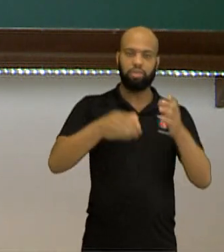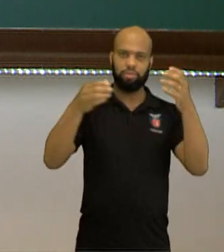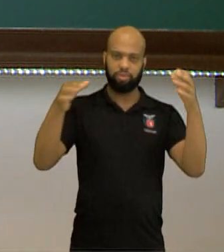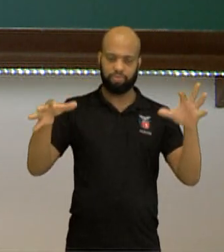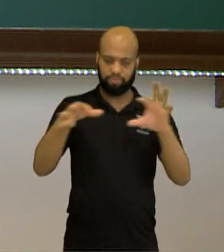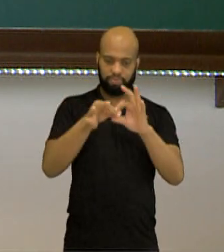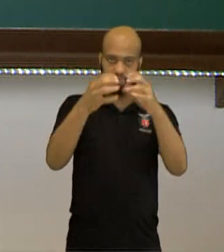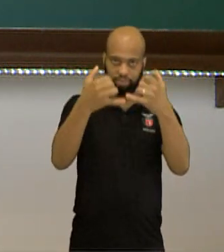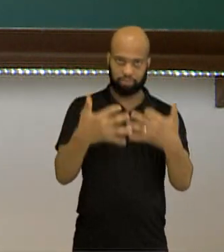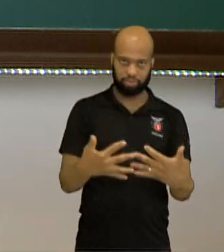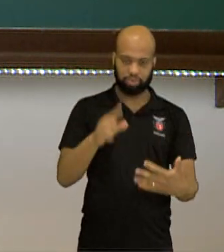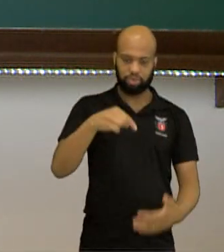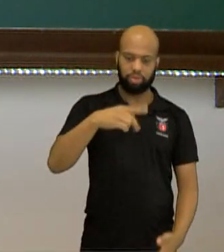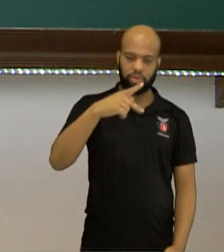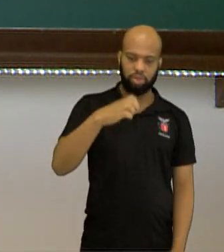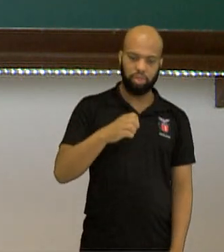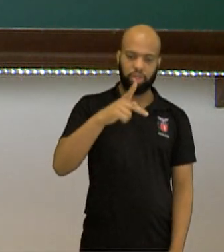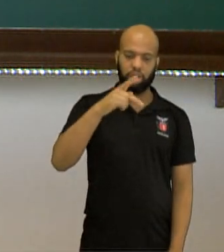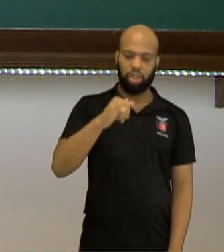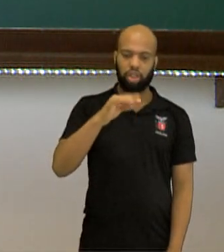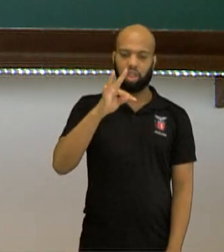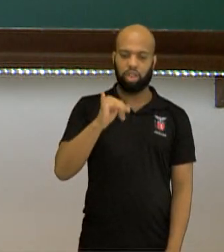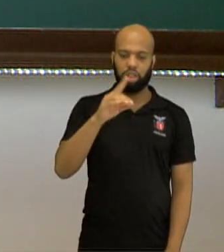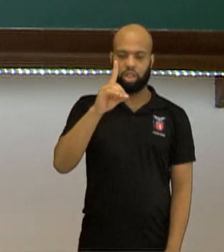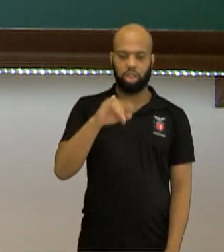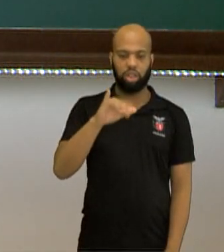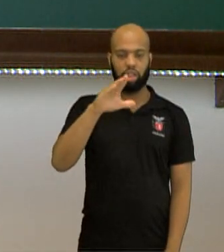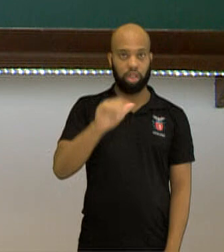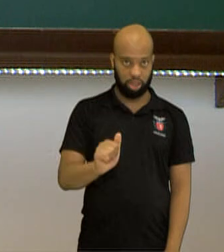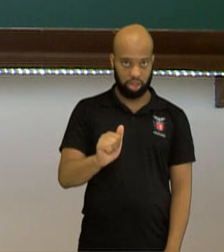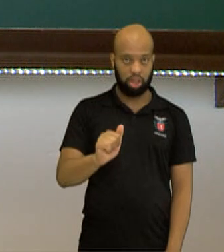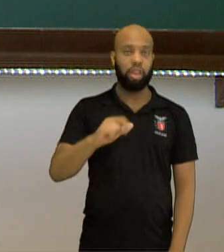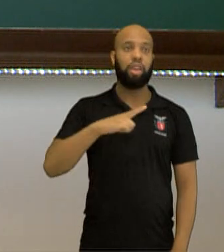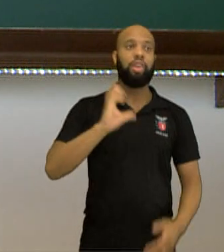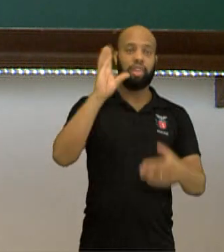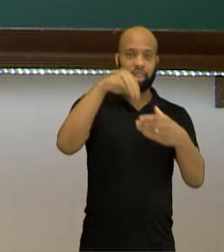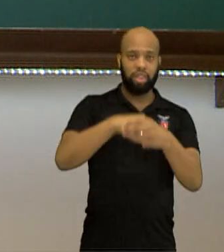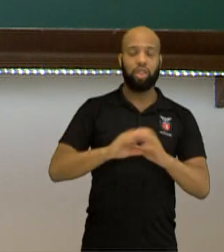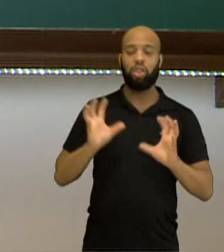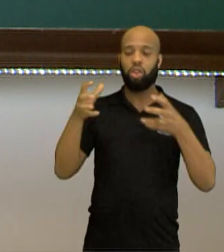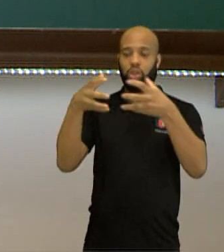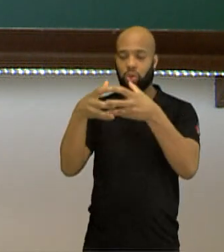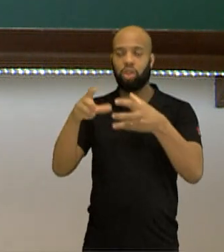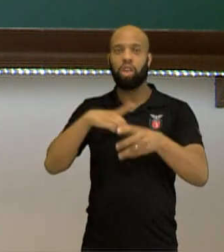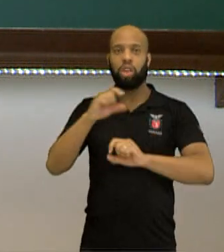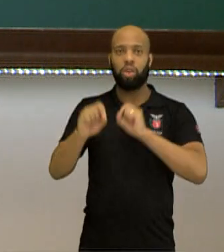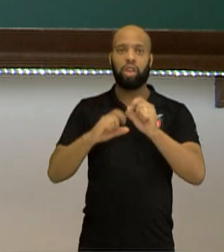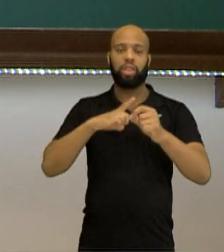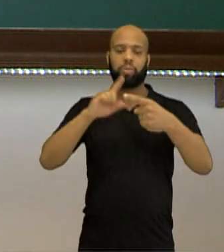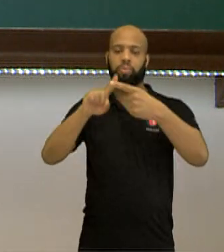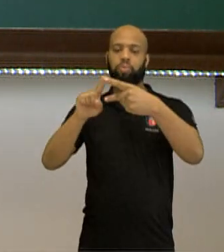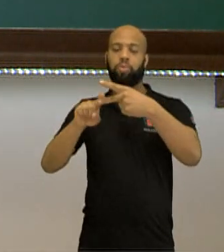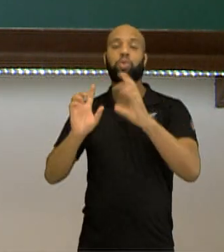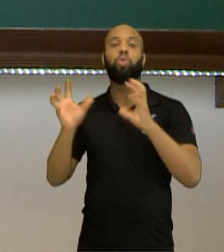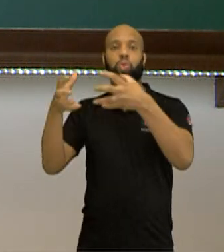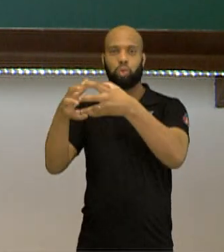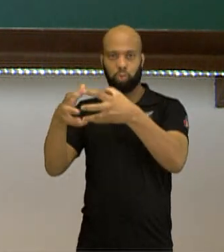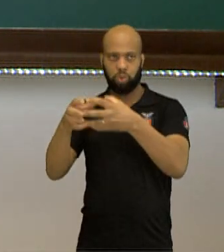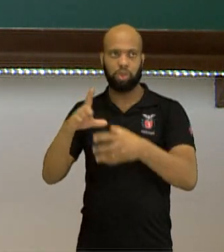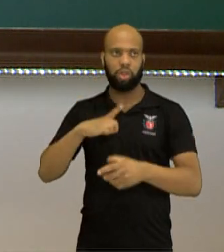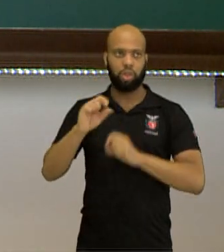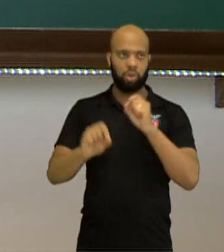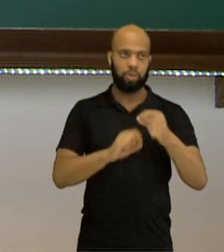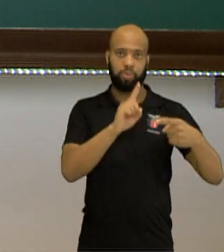da ligação peptídica. Muito bem. Dentre os aminoácidos, a gente vai ter dois grandes grupos, tá?